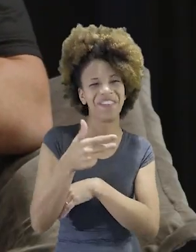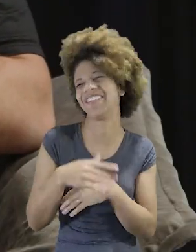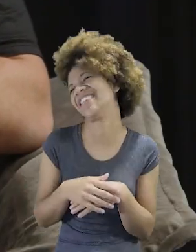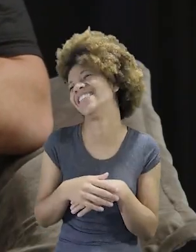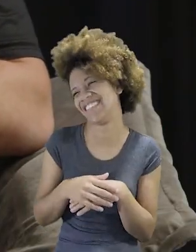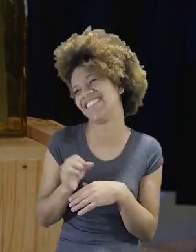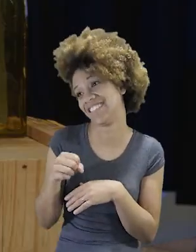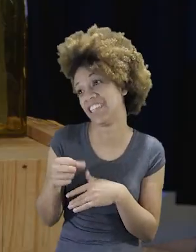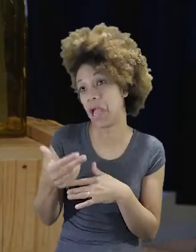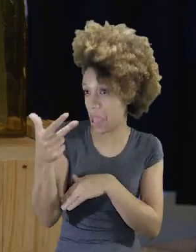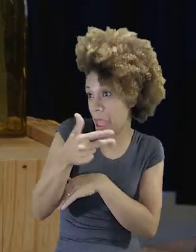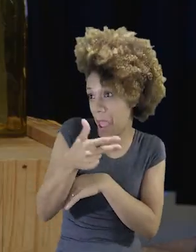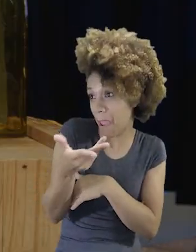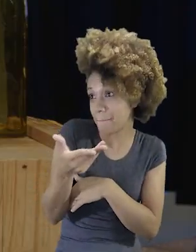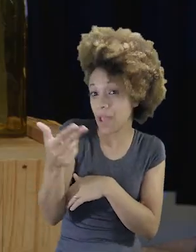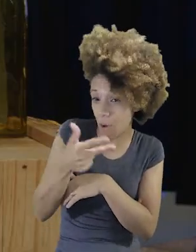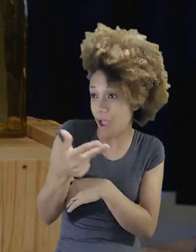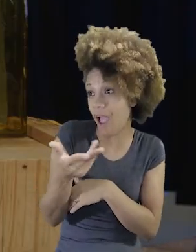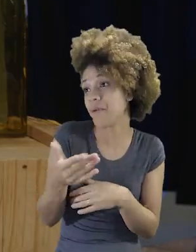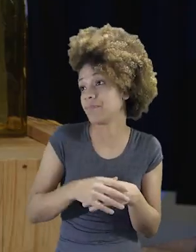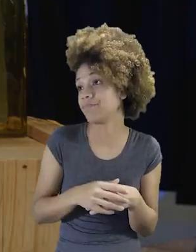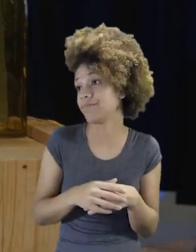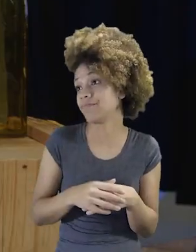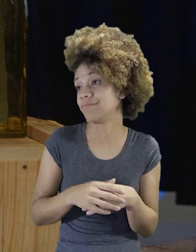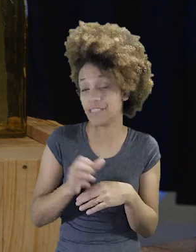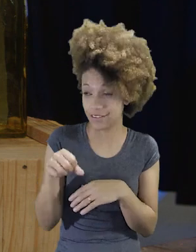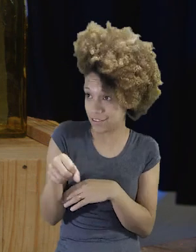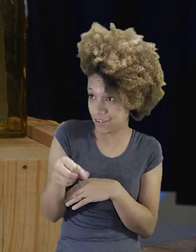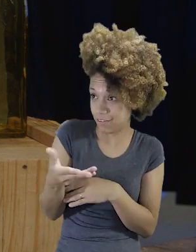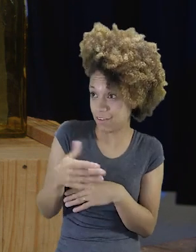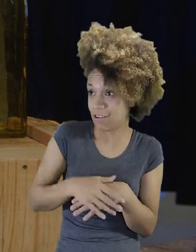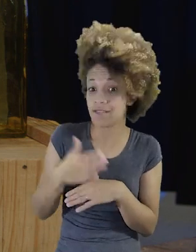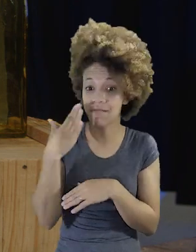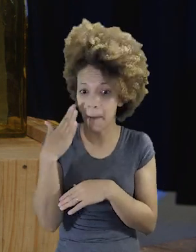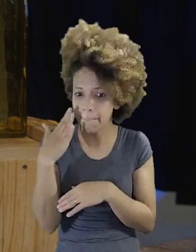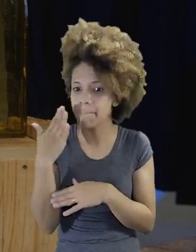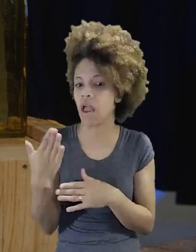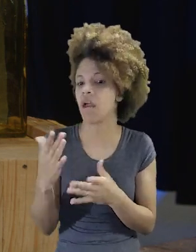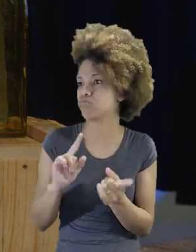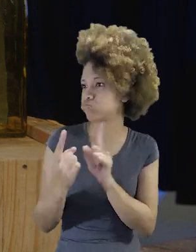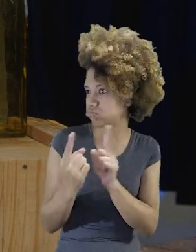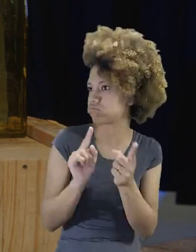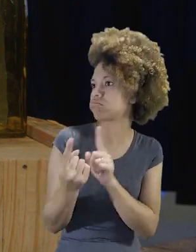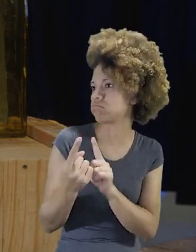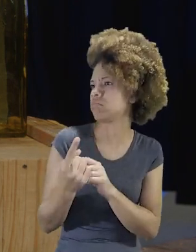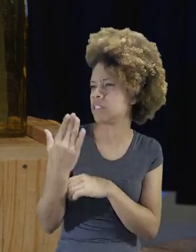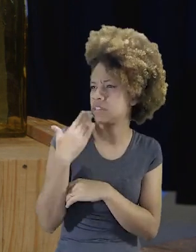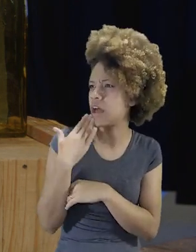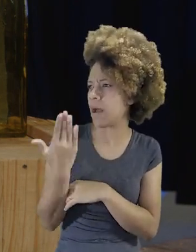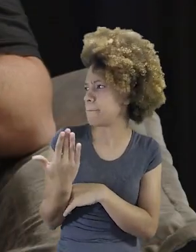é sim saber né saber sabe apertar as mãos e